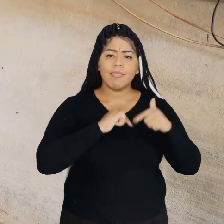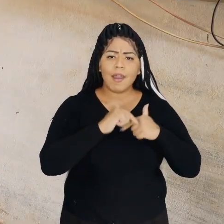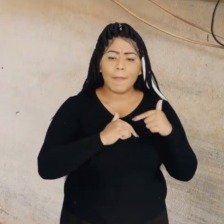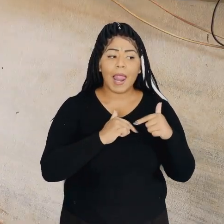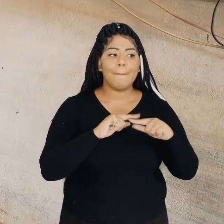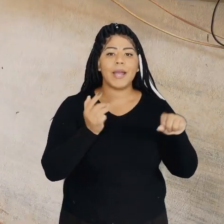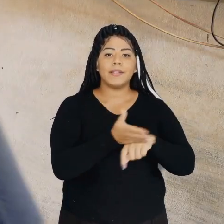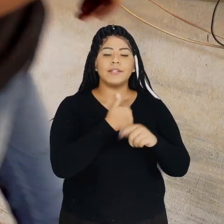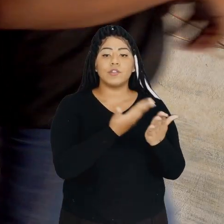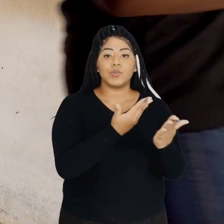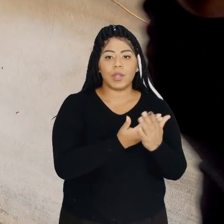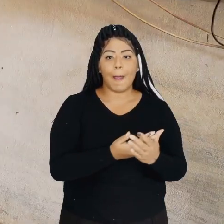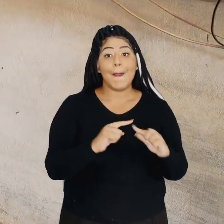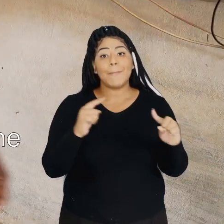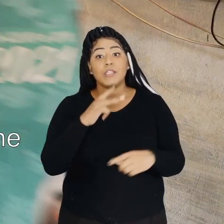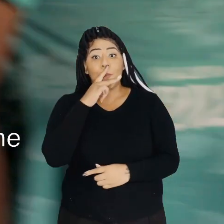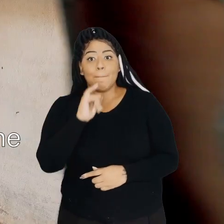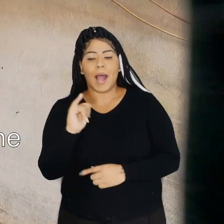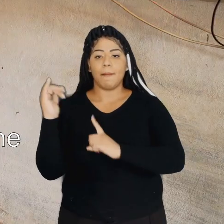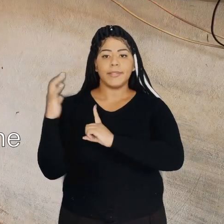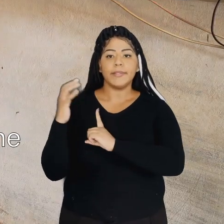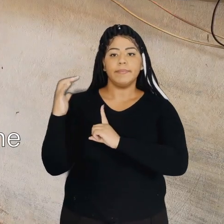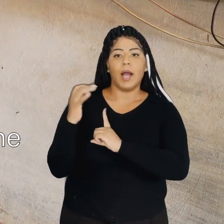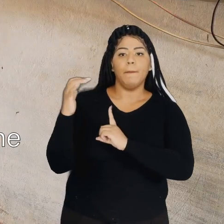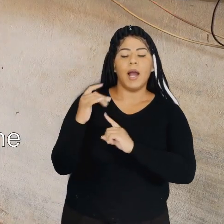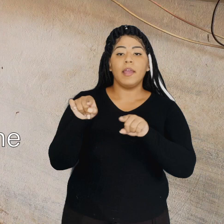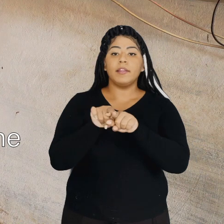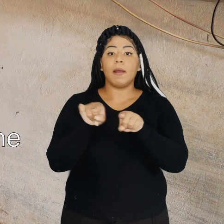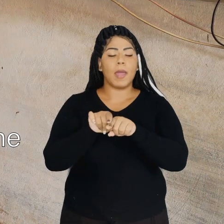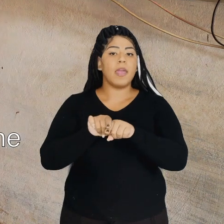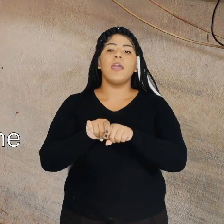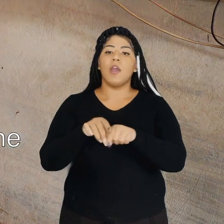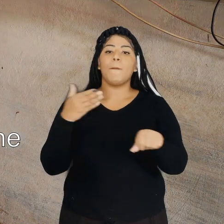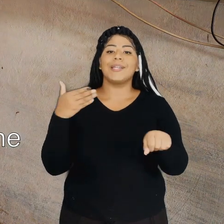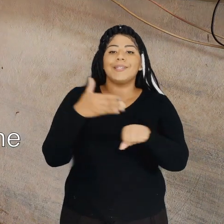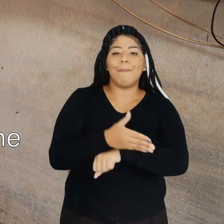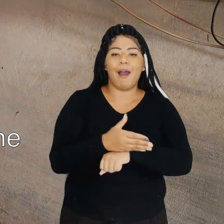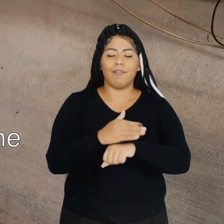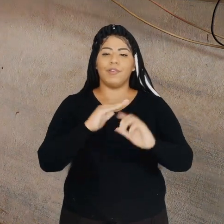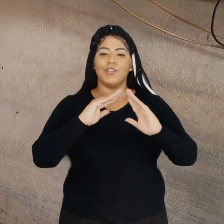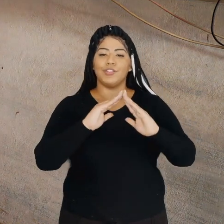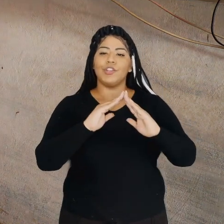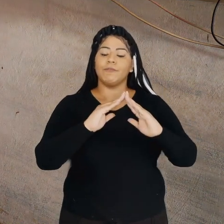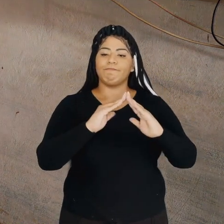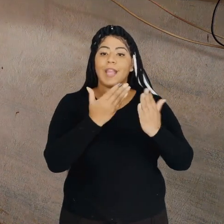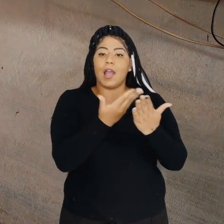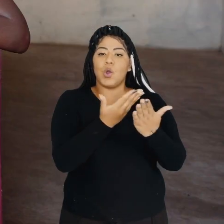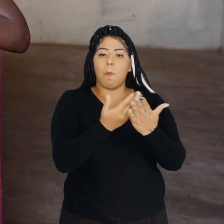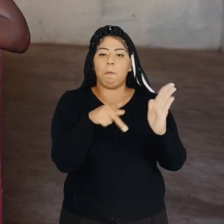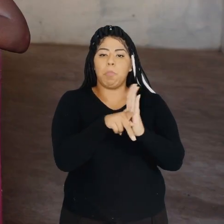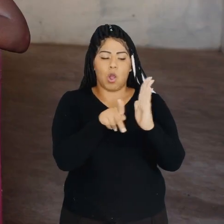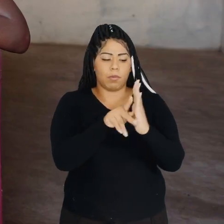pai ajudou me incentivando e também participando de algumas aulas online que estava tendo pelo YouTube. E ele